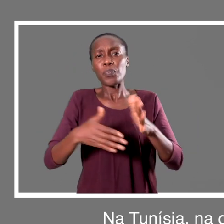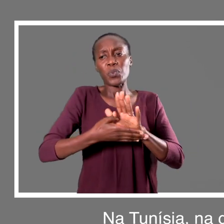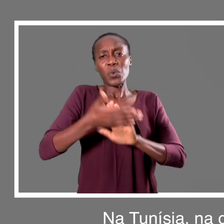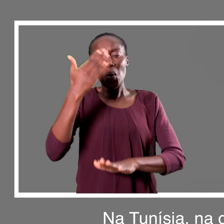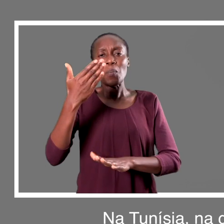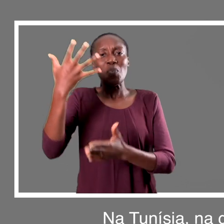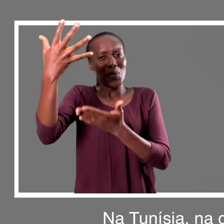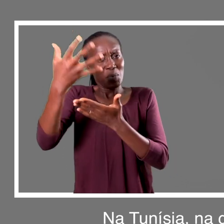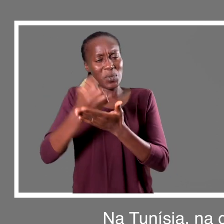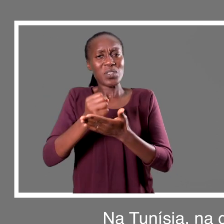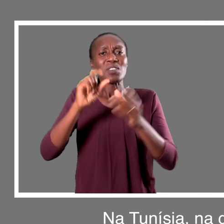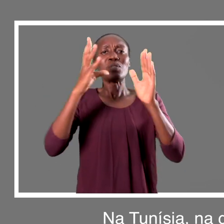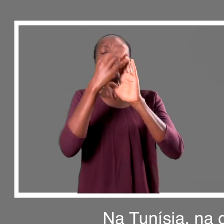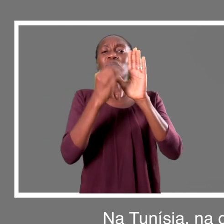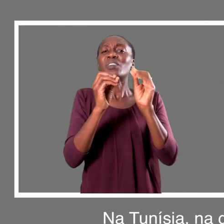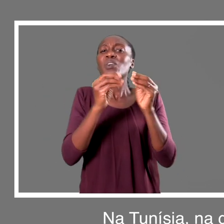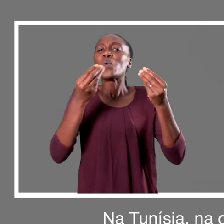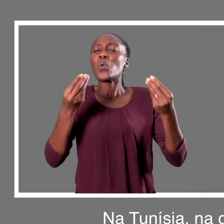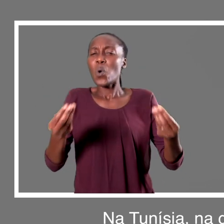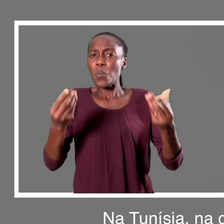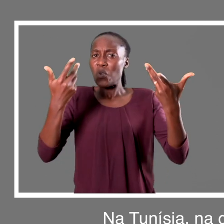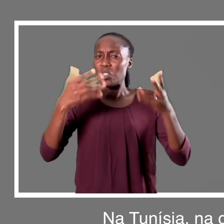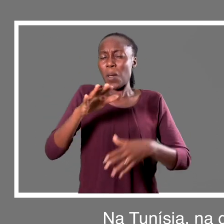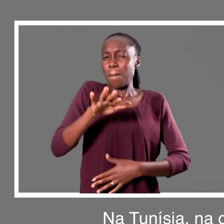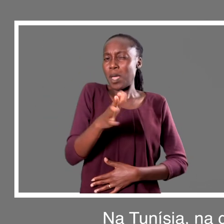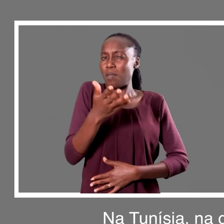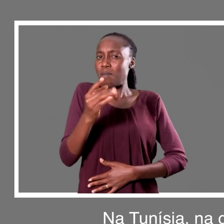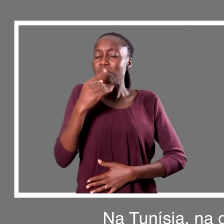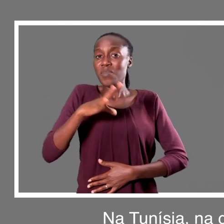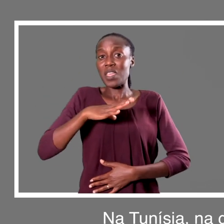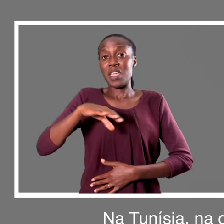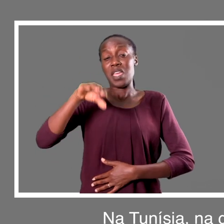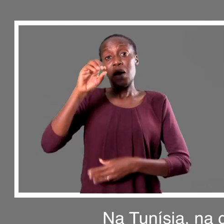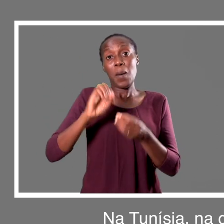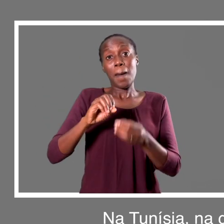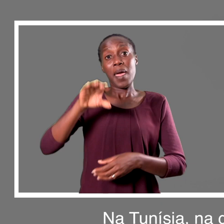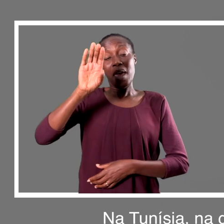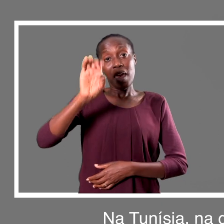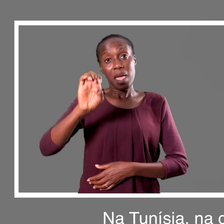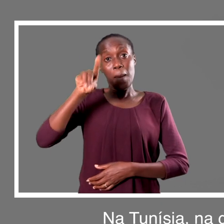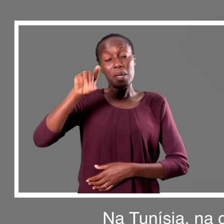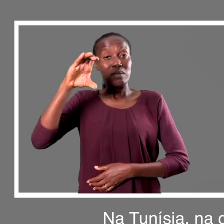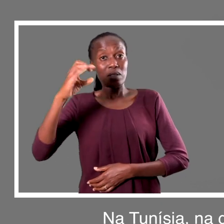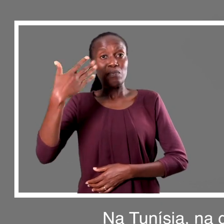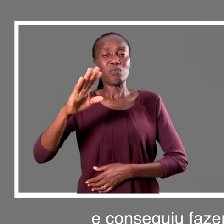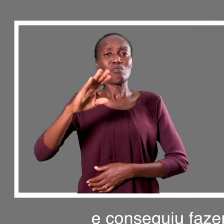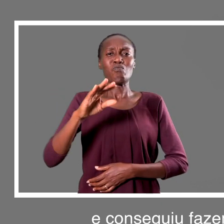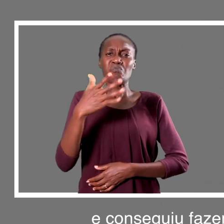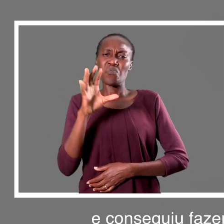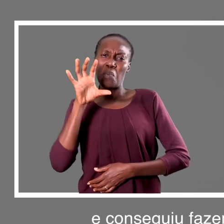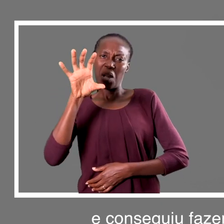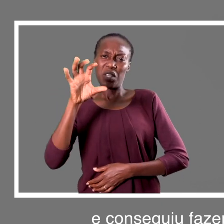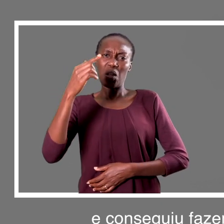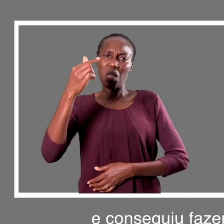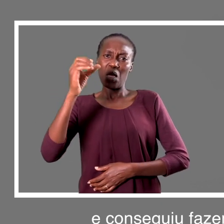qualificação para o Tóquio. E ela conseguiu fazer os mínimos, portanto, exigidos pelo EPC e